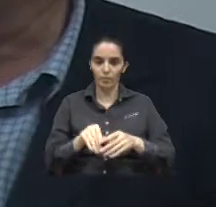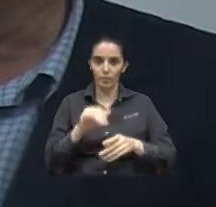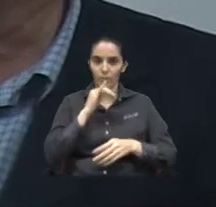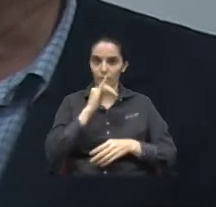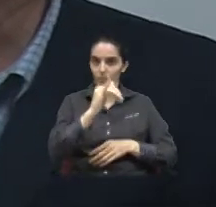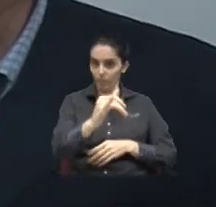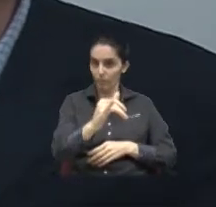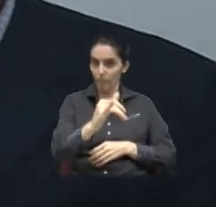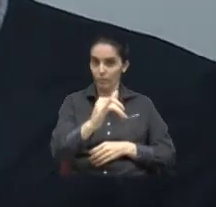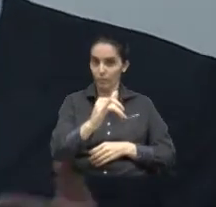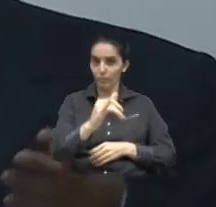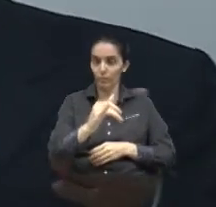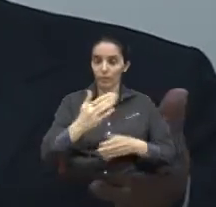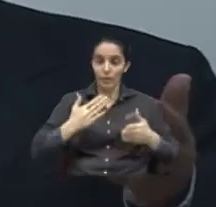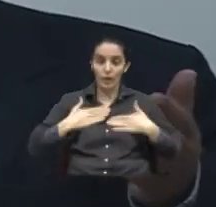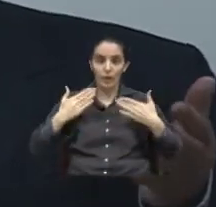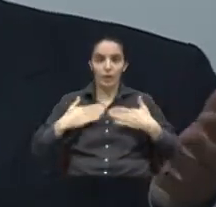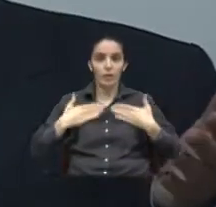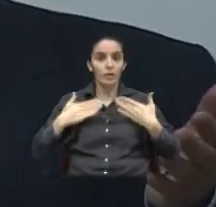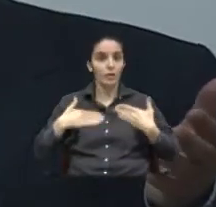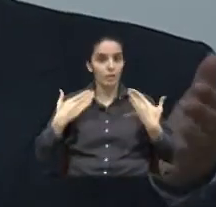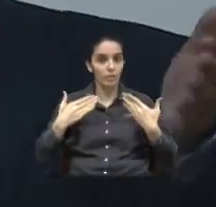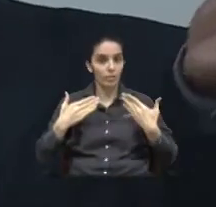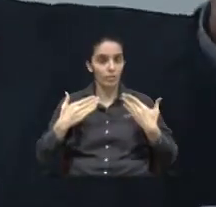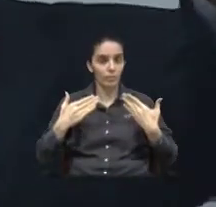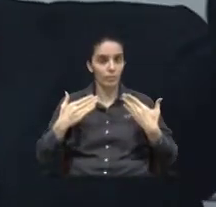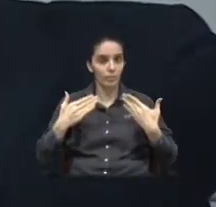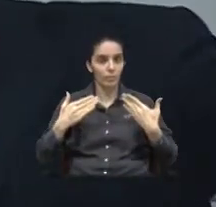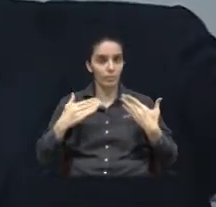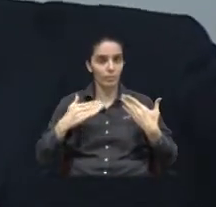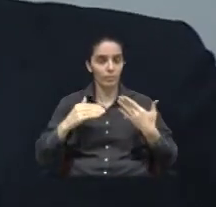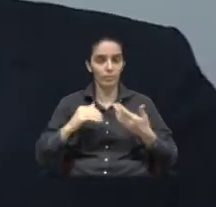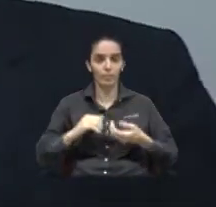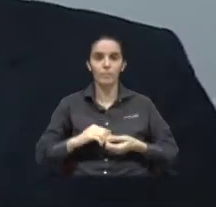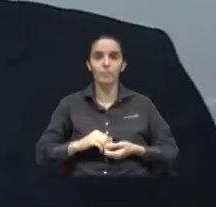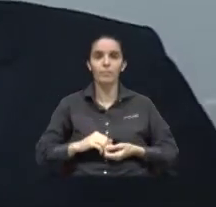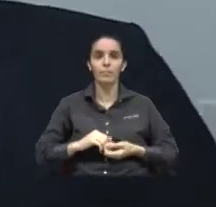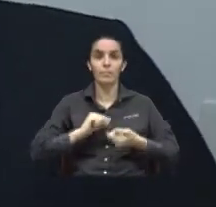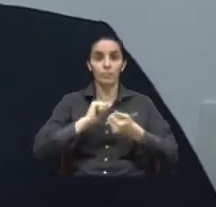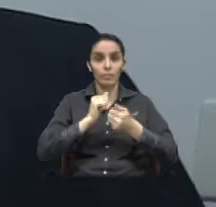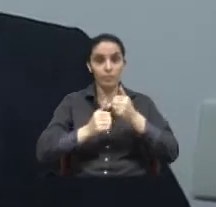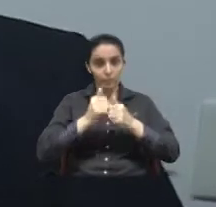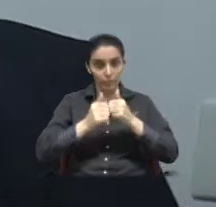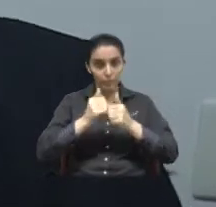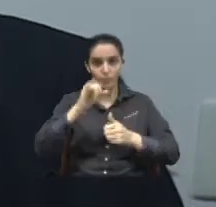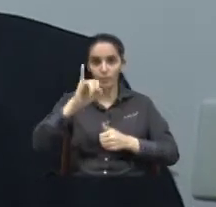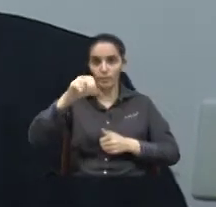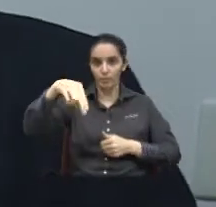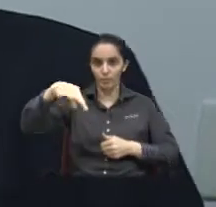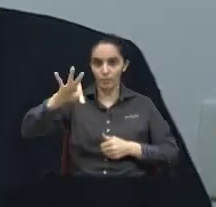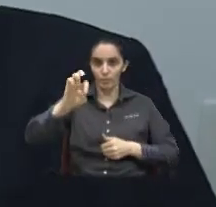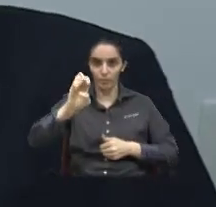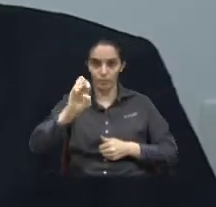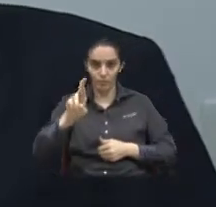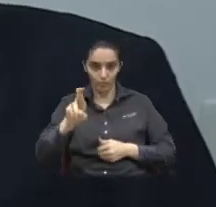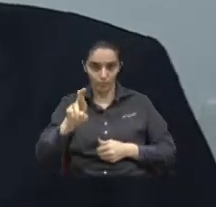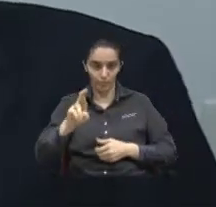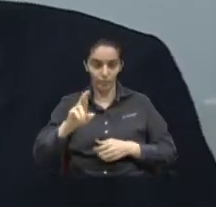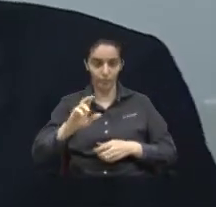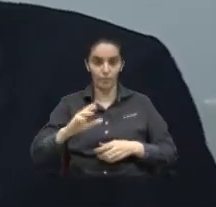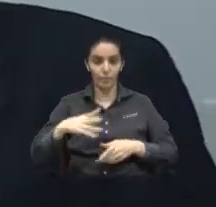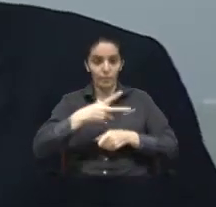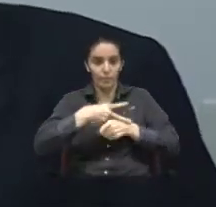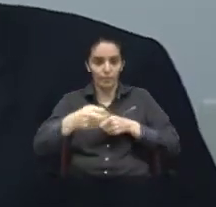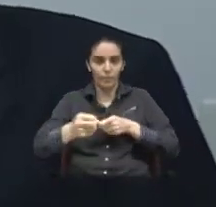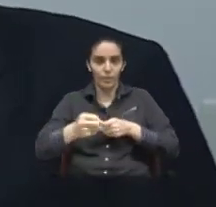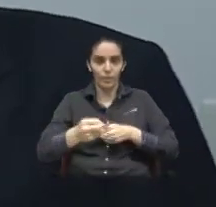manifestar a nossa alegria pela Internacional de Limeira, que acabou ganhando o jogo em Lins por 2-1, e agora no próximo